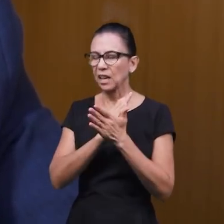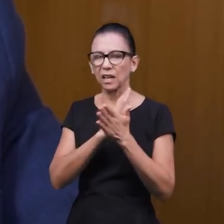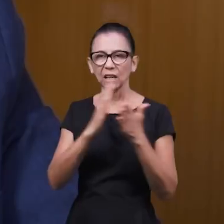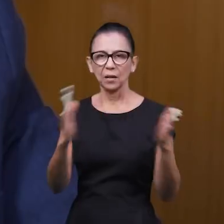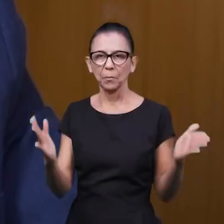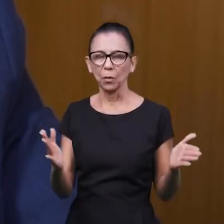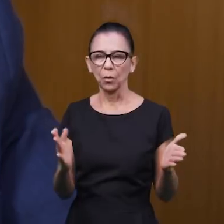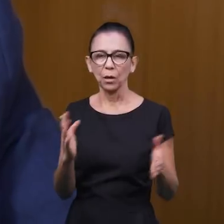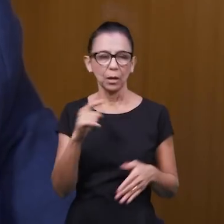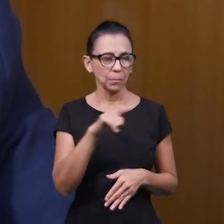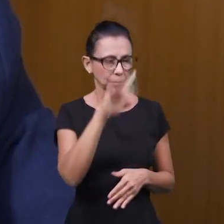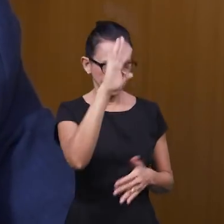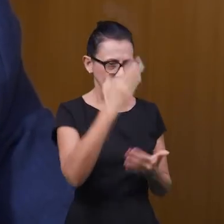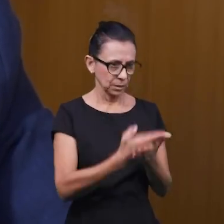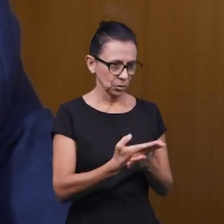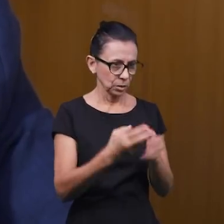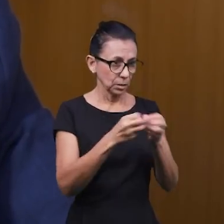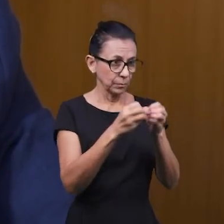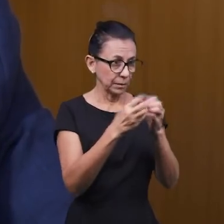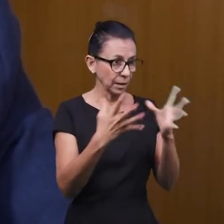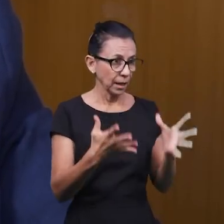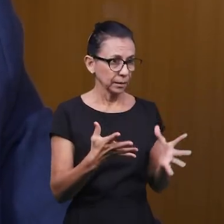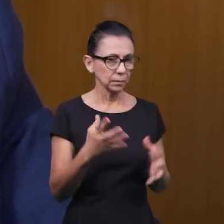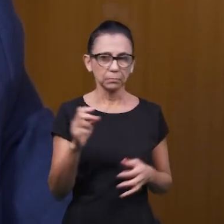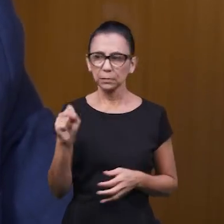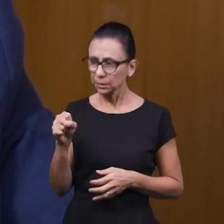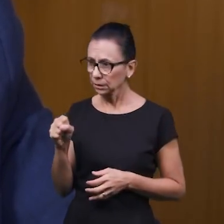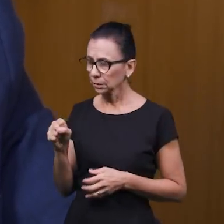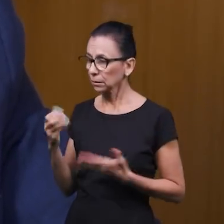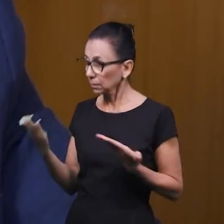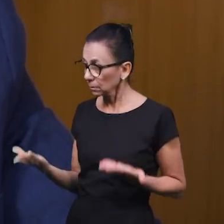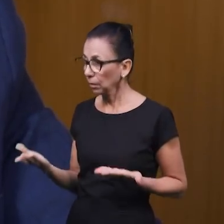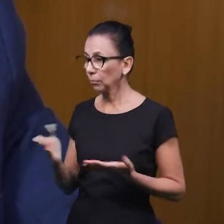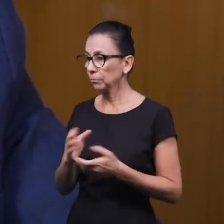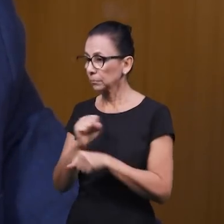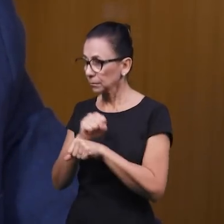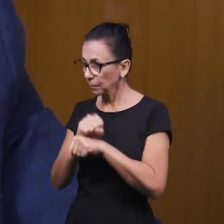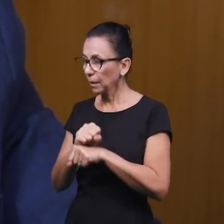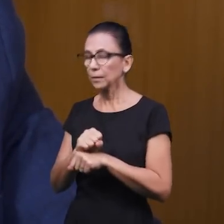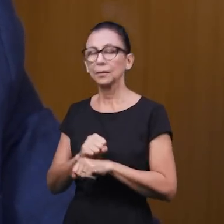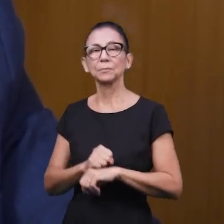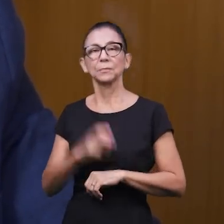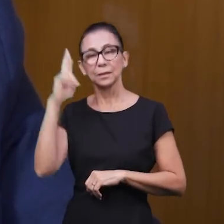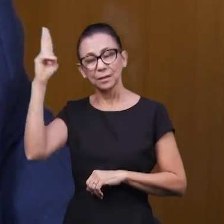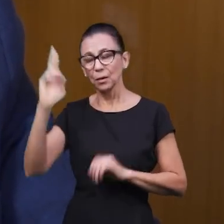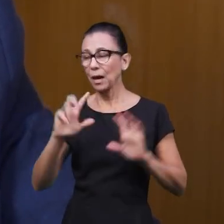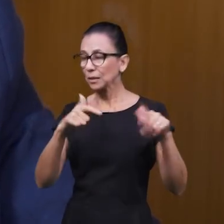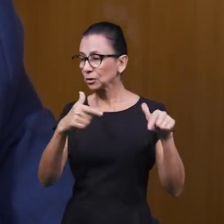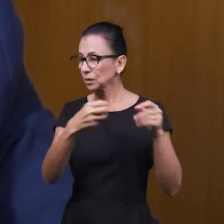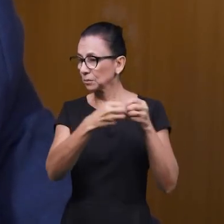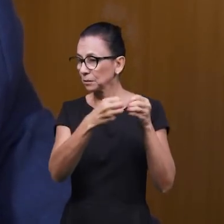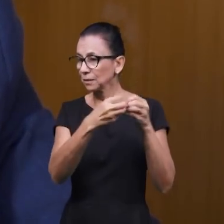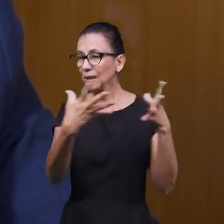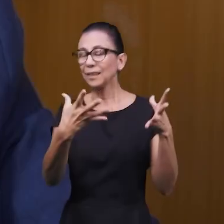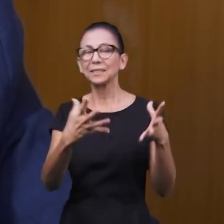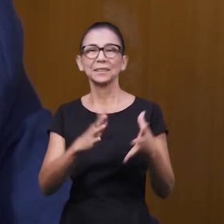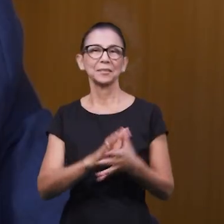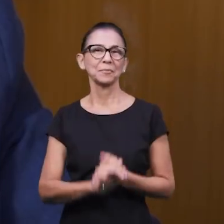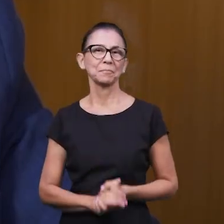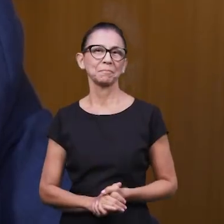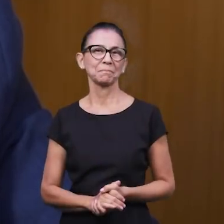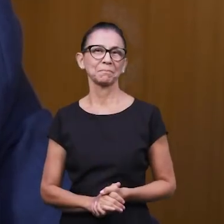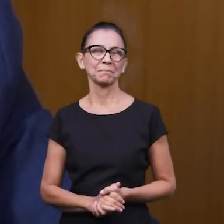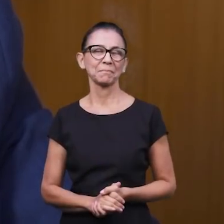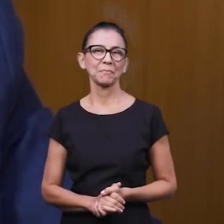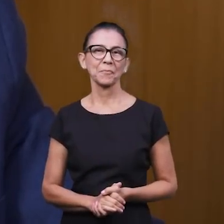creio. Então Jesus pode fazer um milagre, vai fazer um milagre na sua casa. Então às vezes o casamento é só água, mas o vinho é